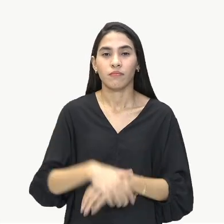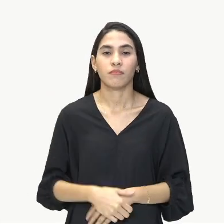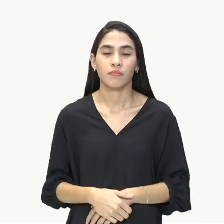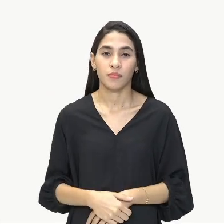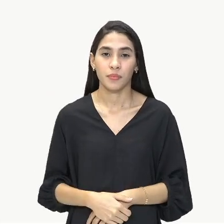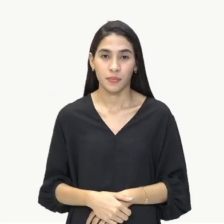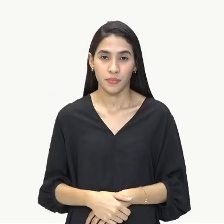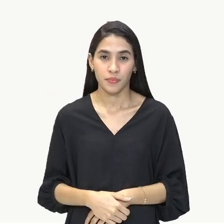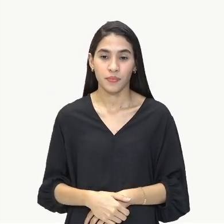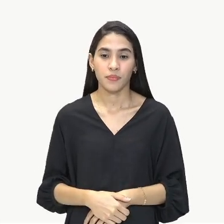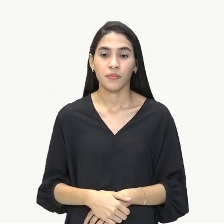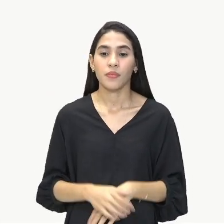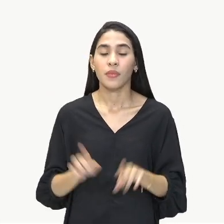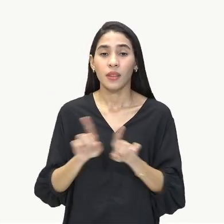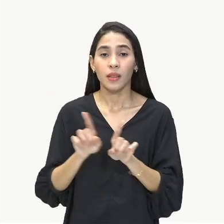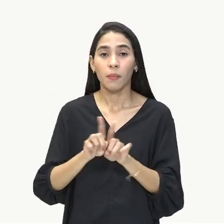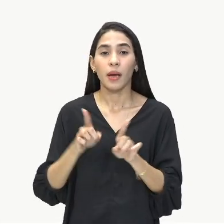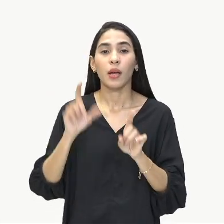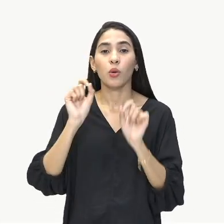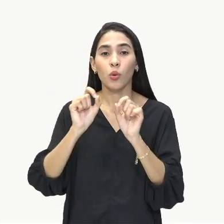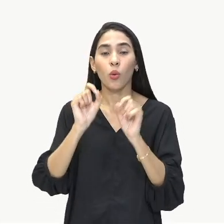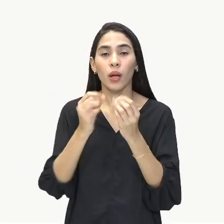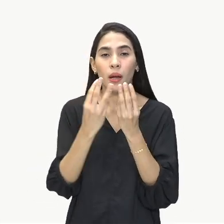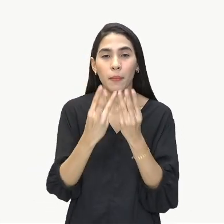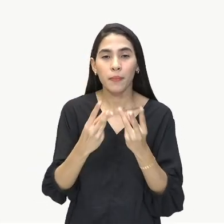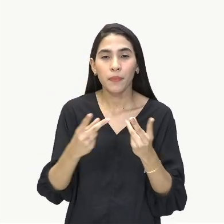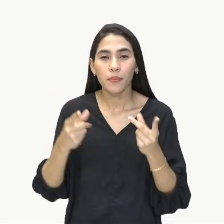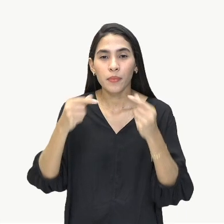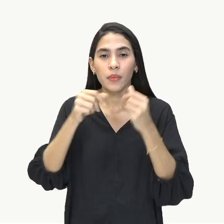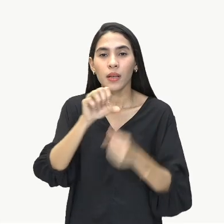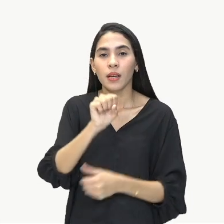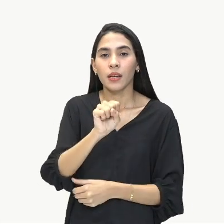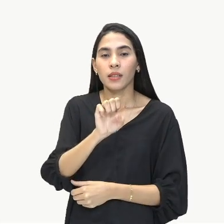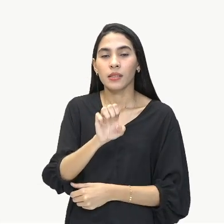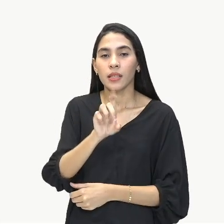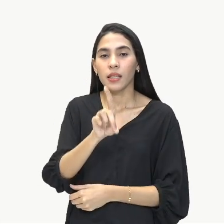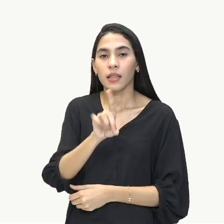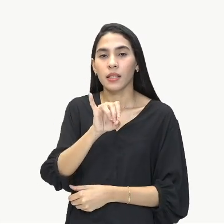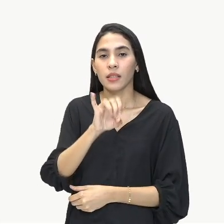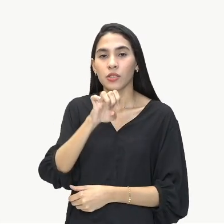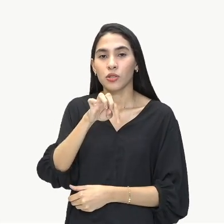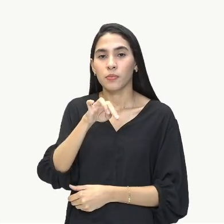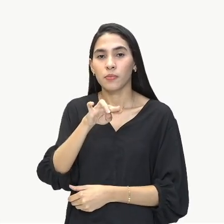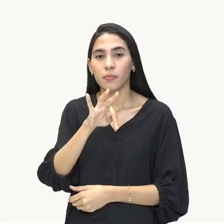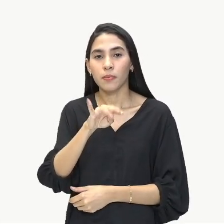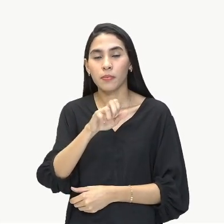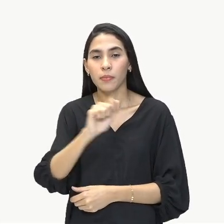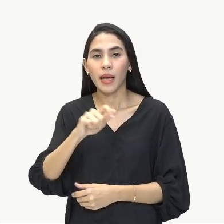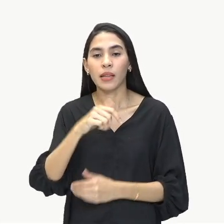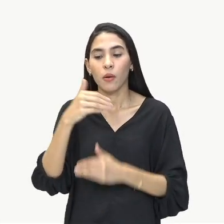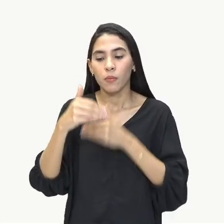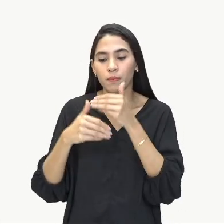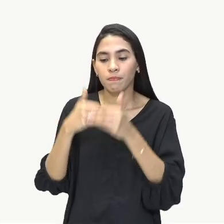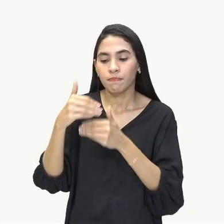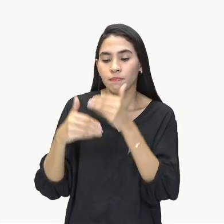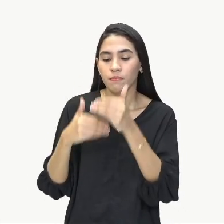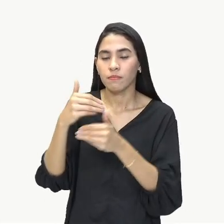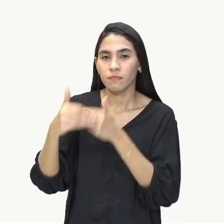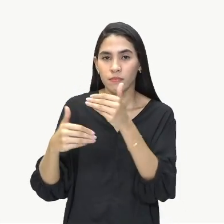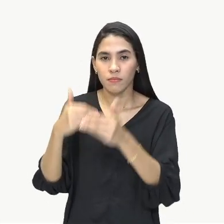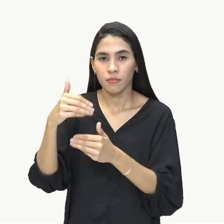e eles se sedimentam, tá? Essa é uma diferença. Eles conseguem, com o passar do tempo,